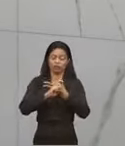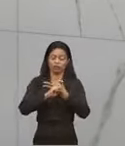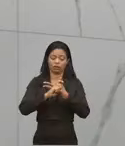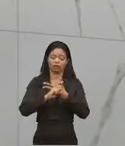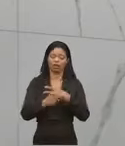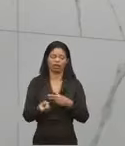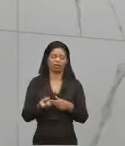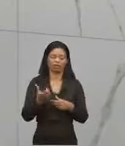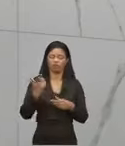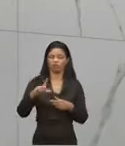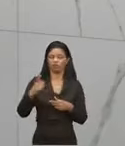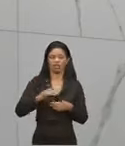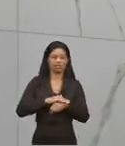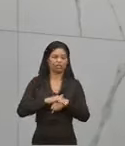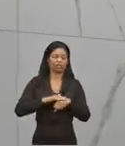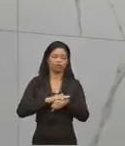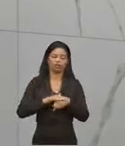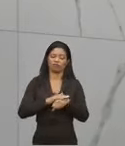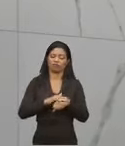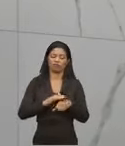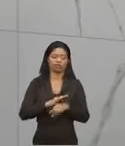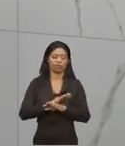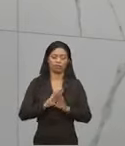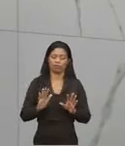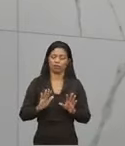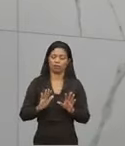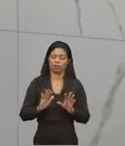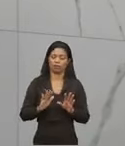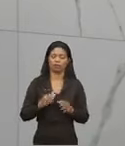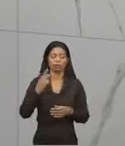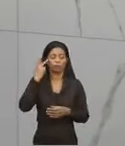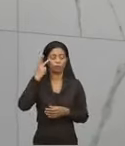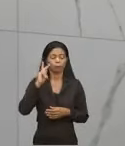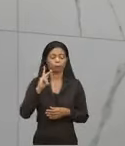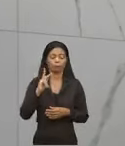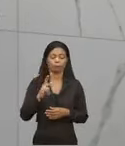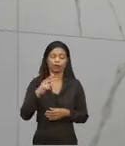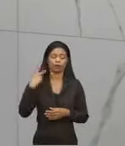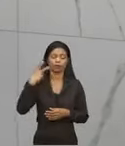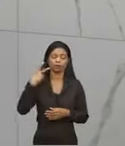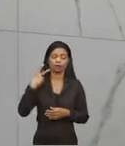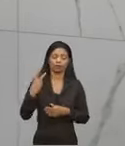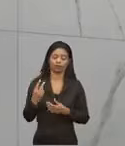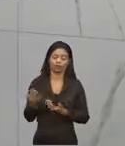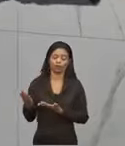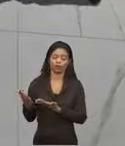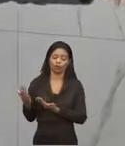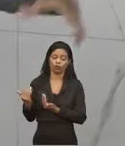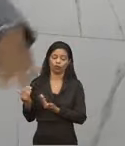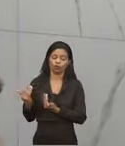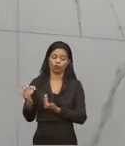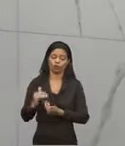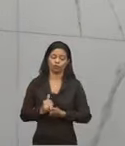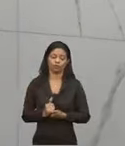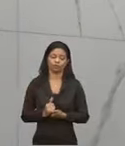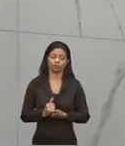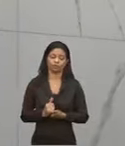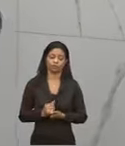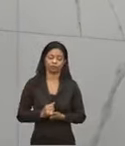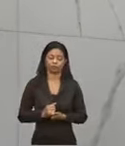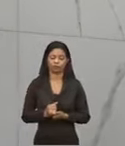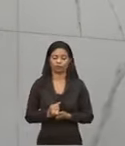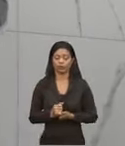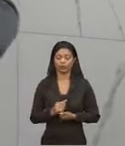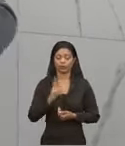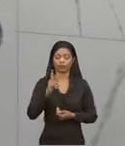para o vereador jovem que está aí dizendo da bancada de uma